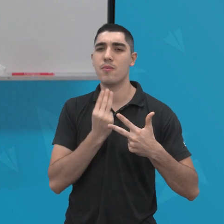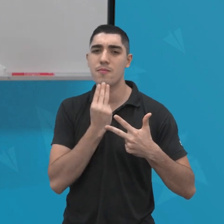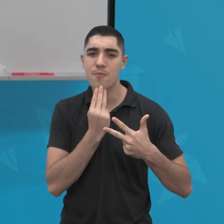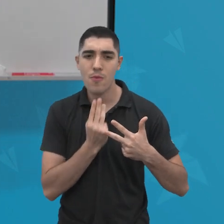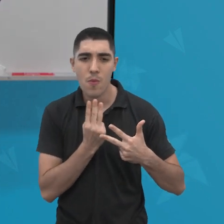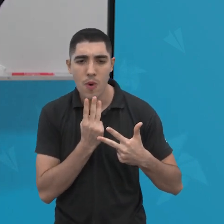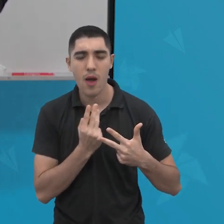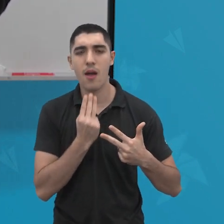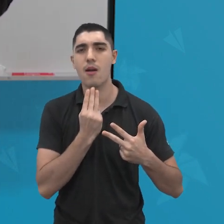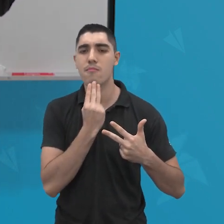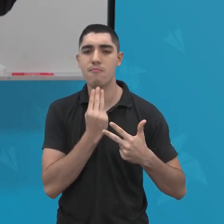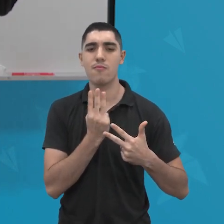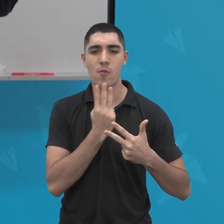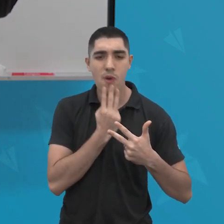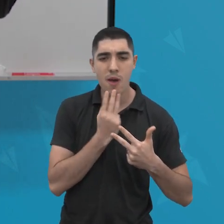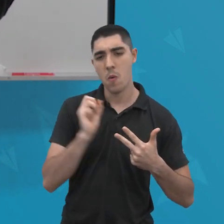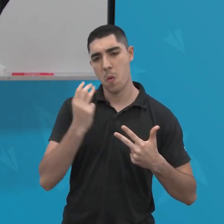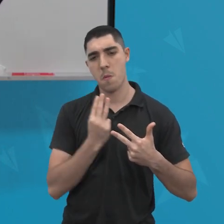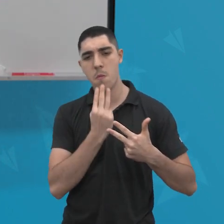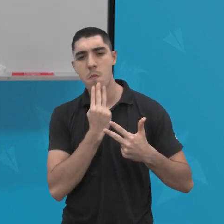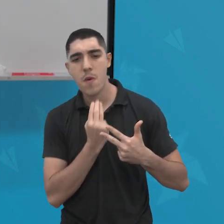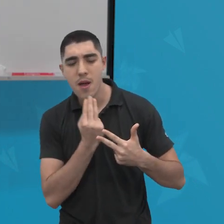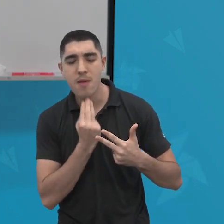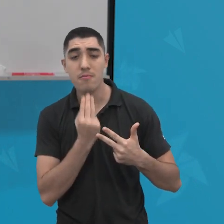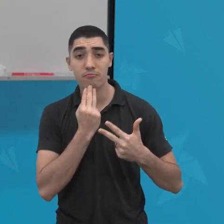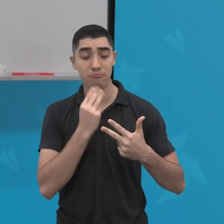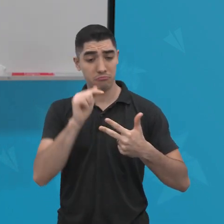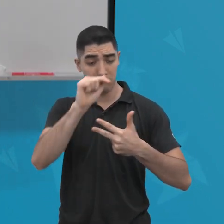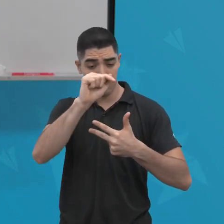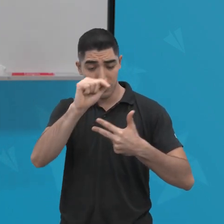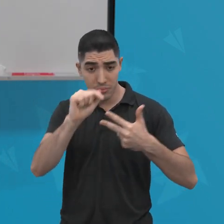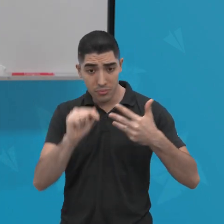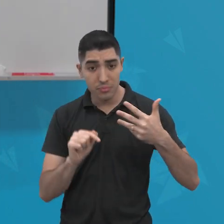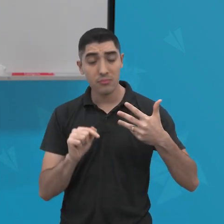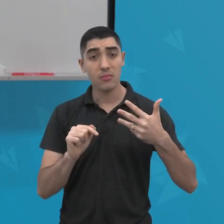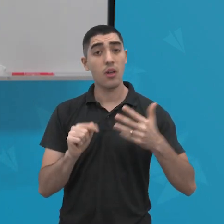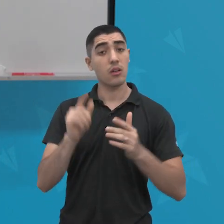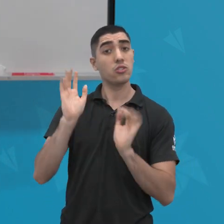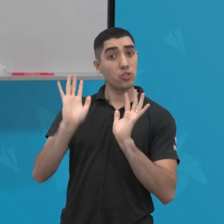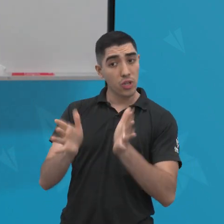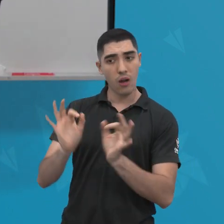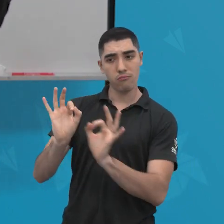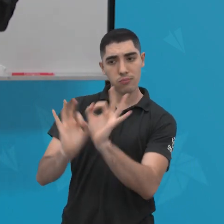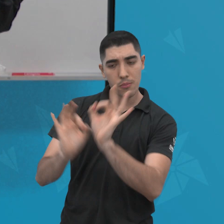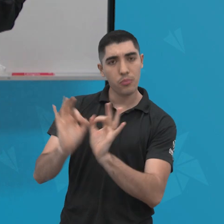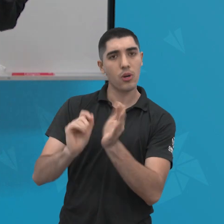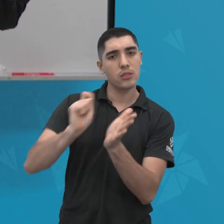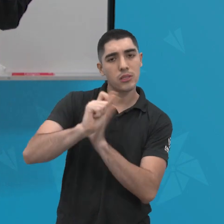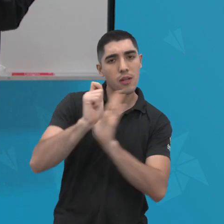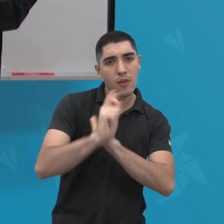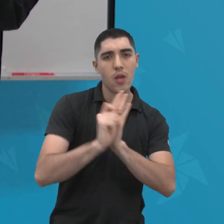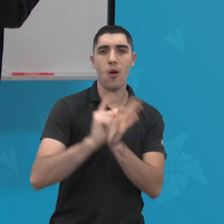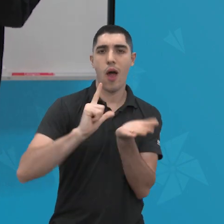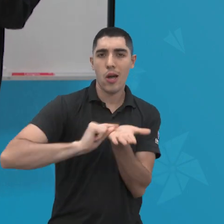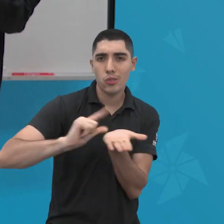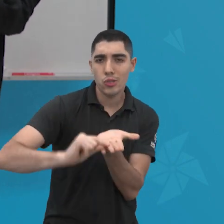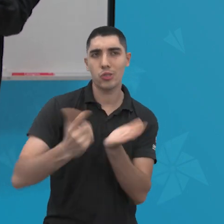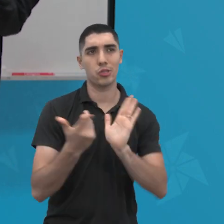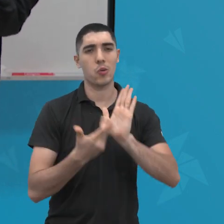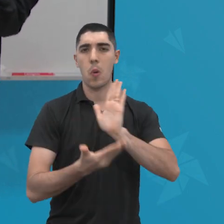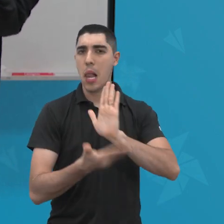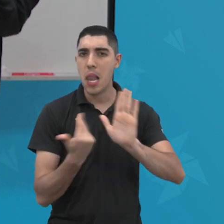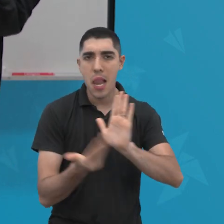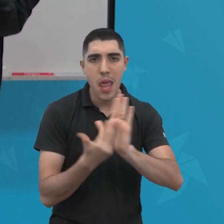antropologia, todos eles escreveram artigos ou livros que tiveram em